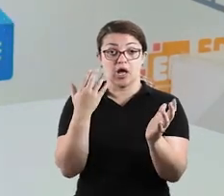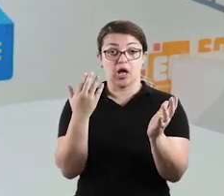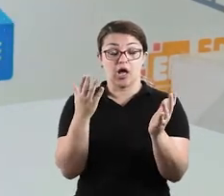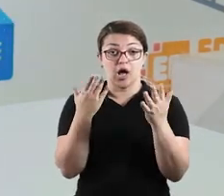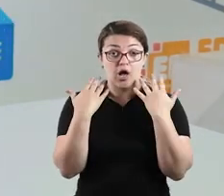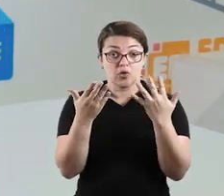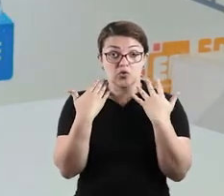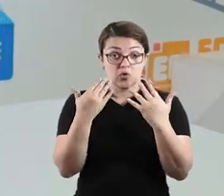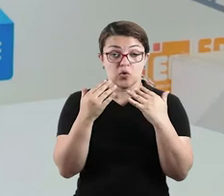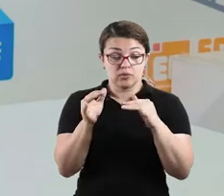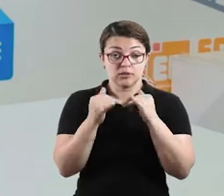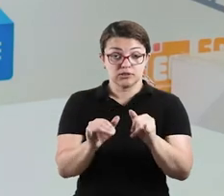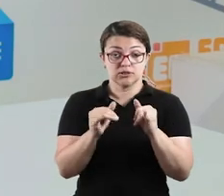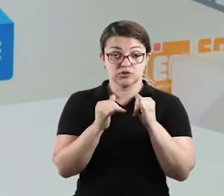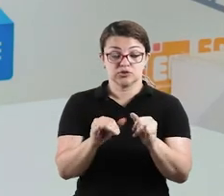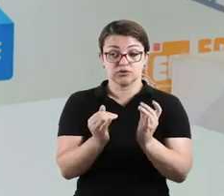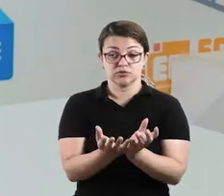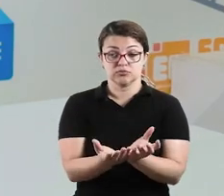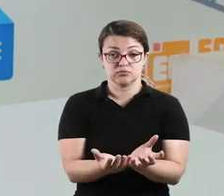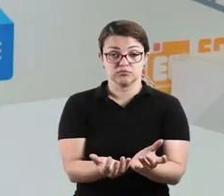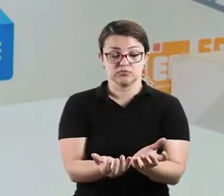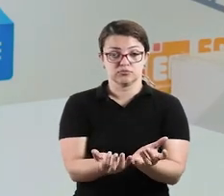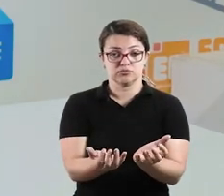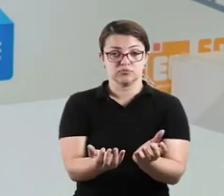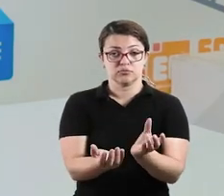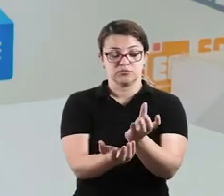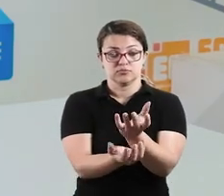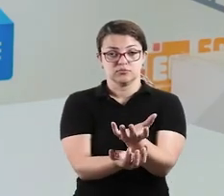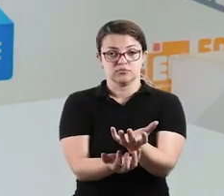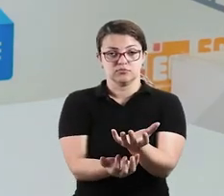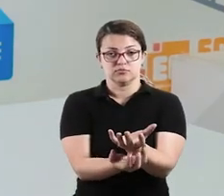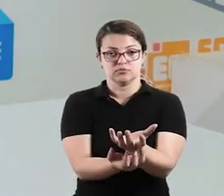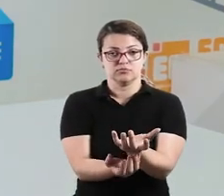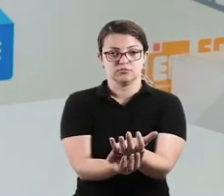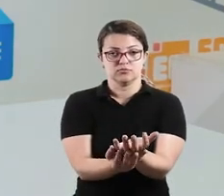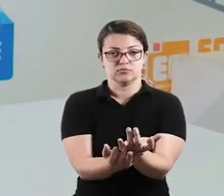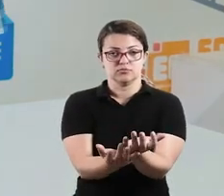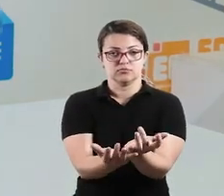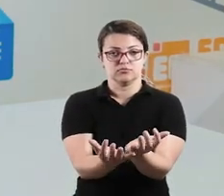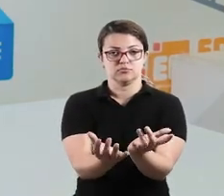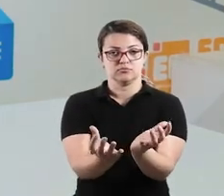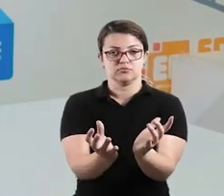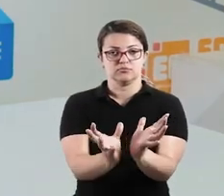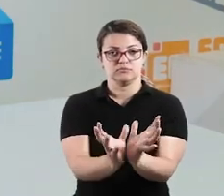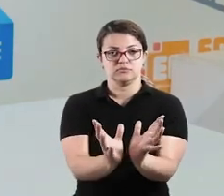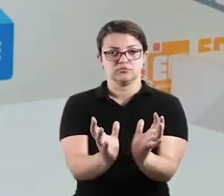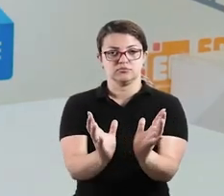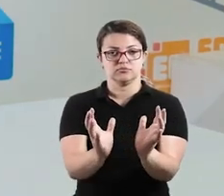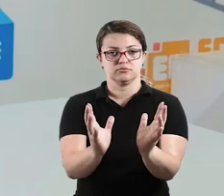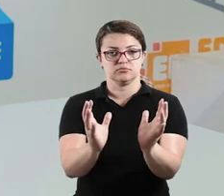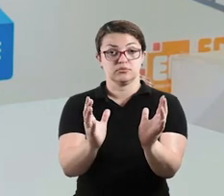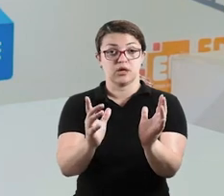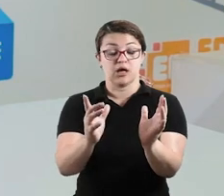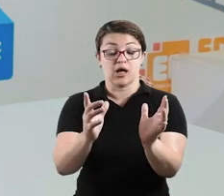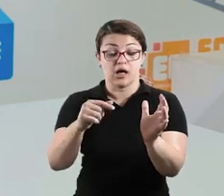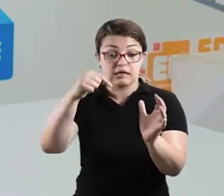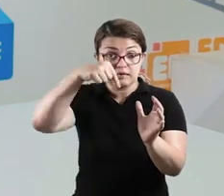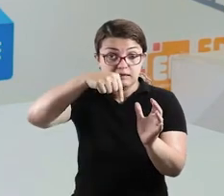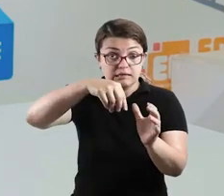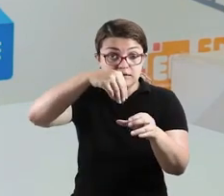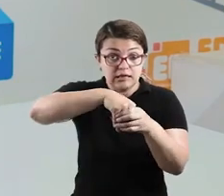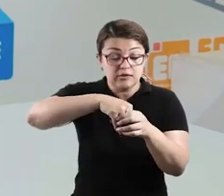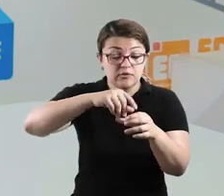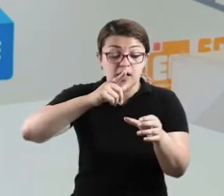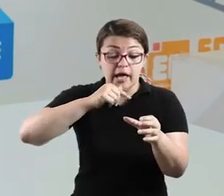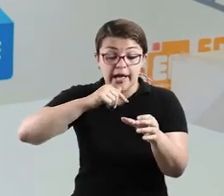energia. Essa energia que o calor transmite, ela passa para a panela. A panela, ela aquece. E o que que acontece com a